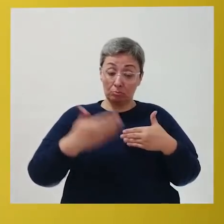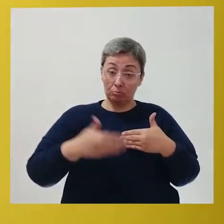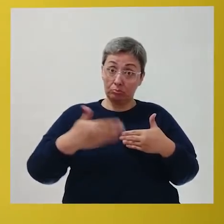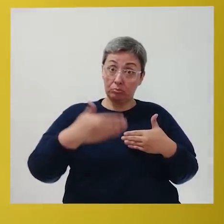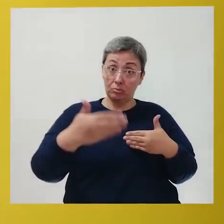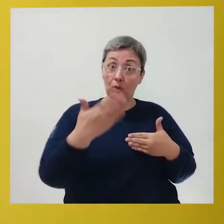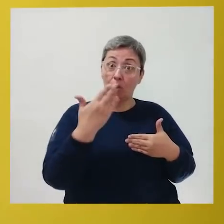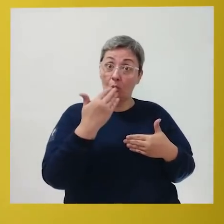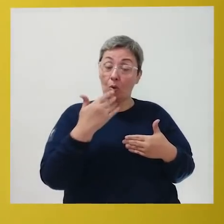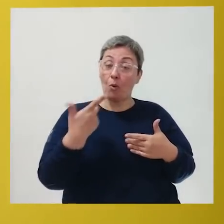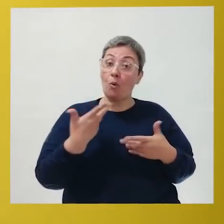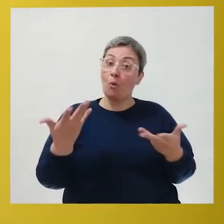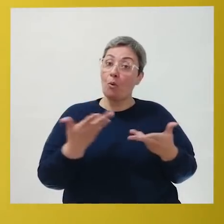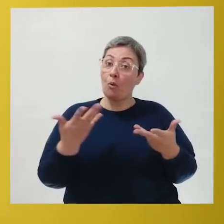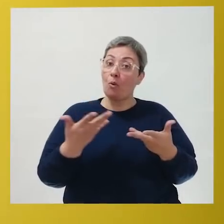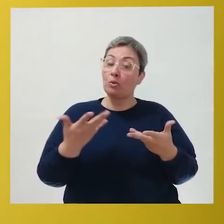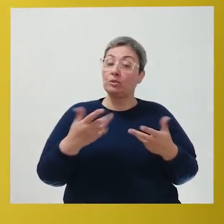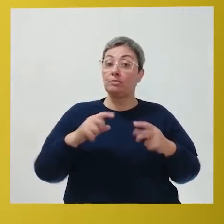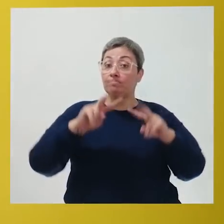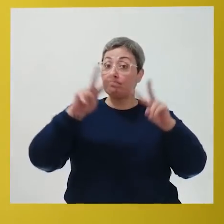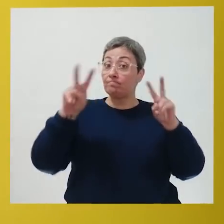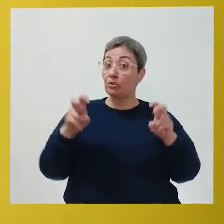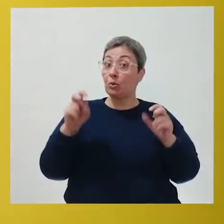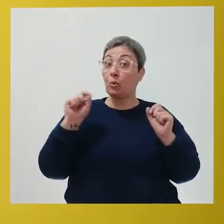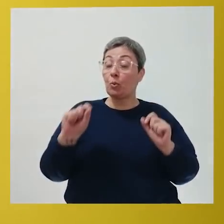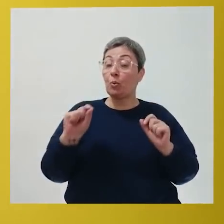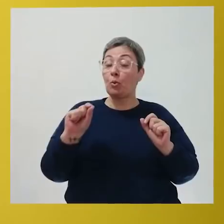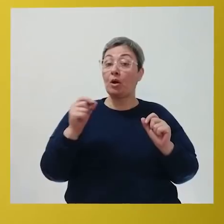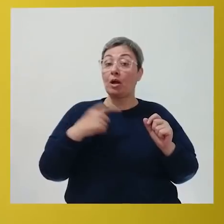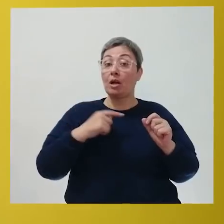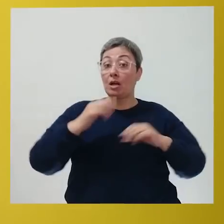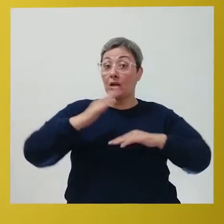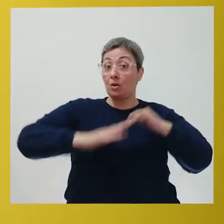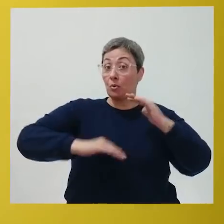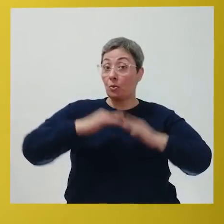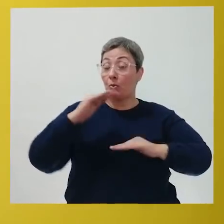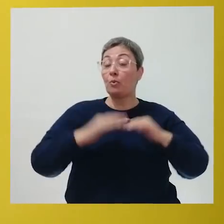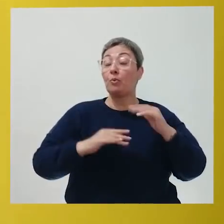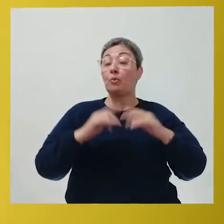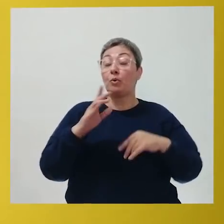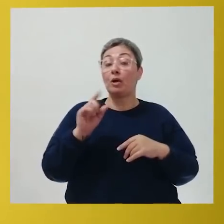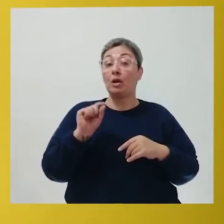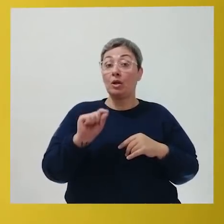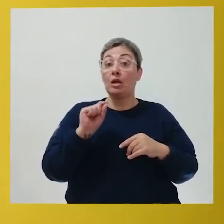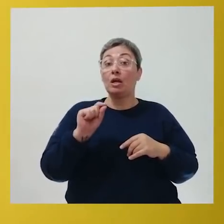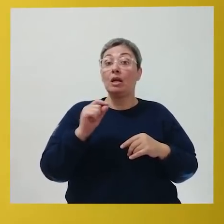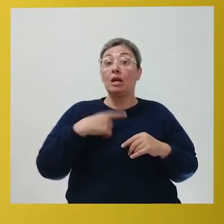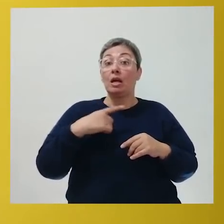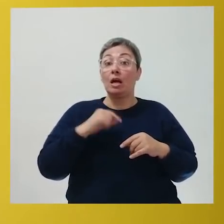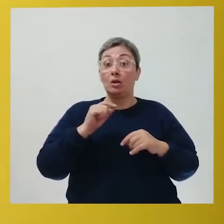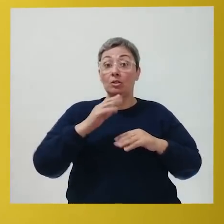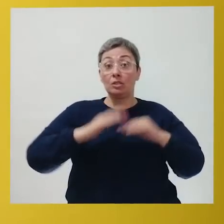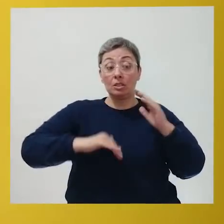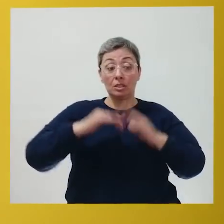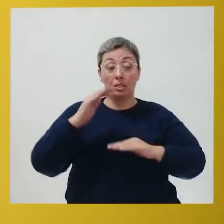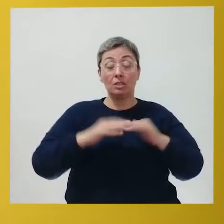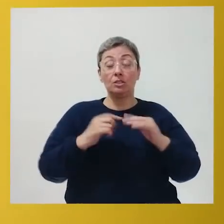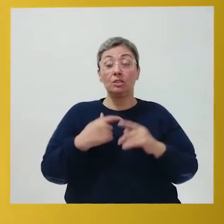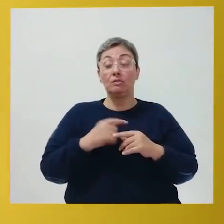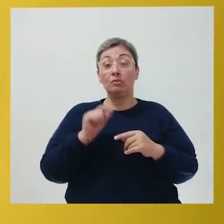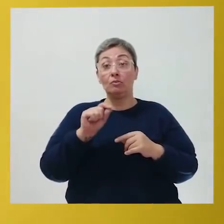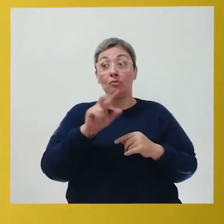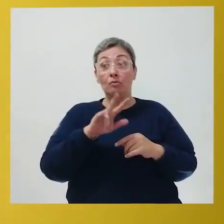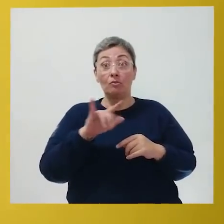de alimentação, hoje eu quero falar com você a respeito de uma atividade que é a